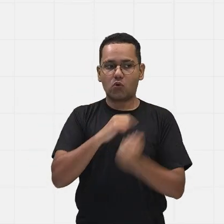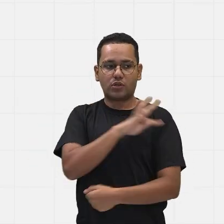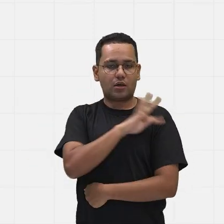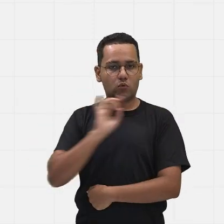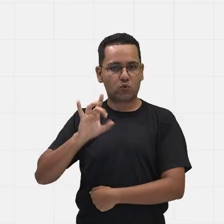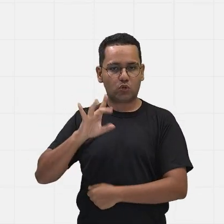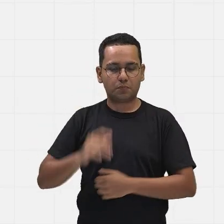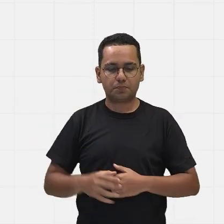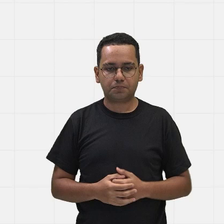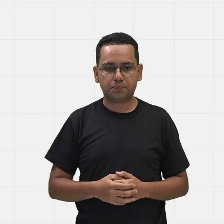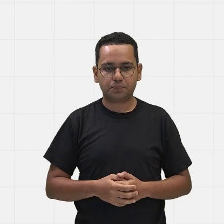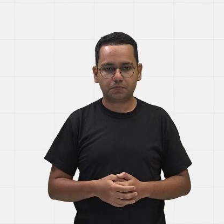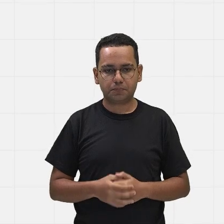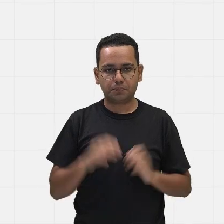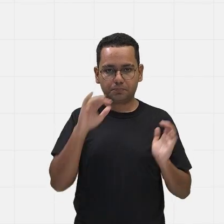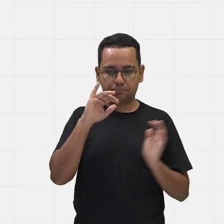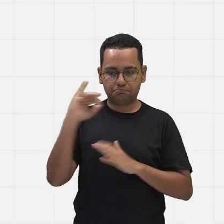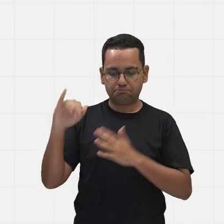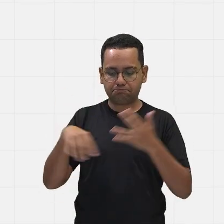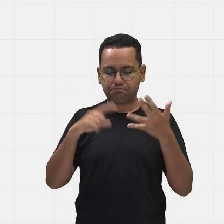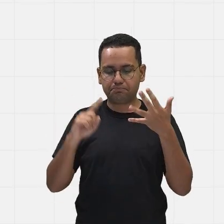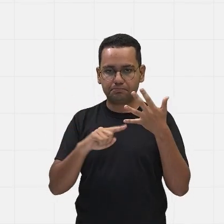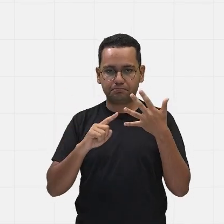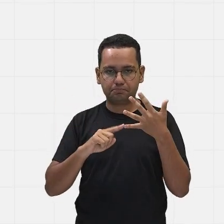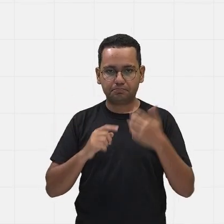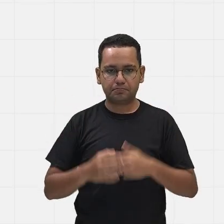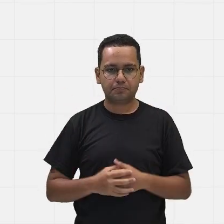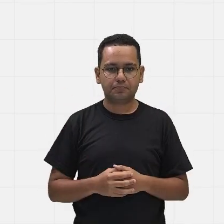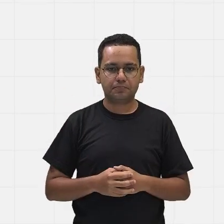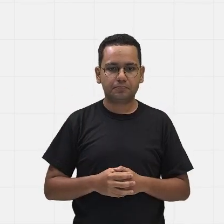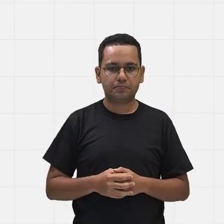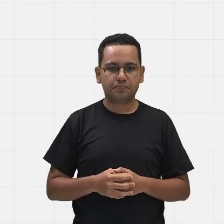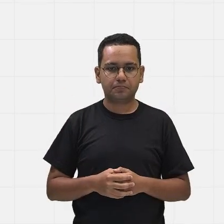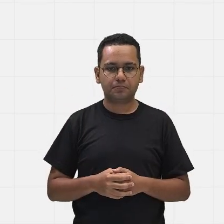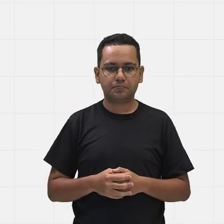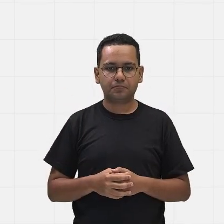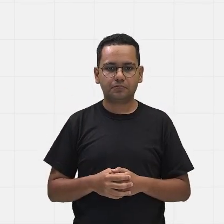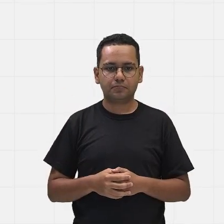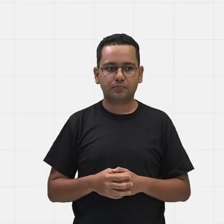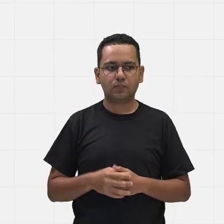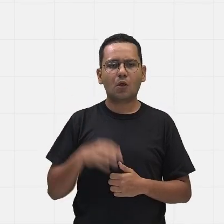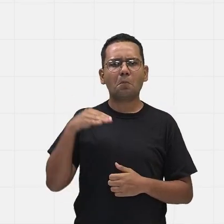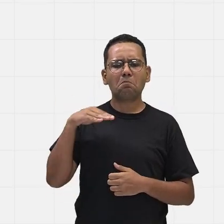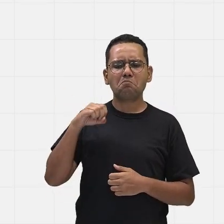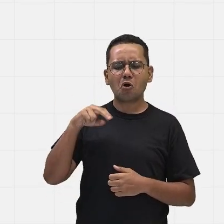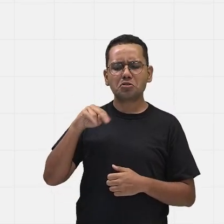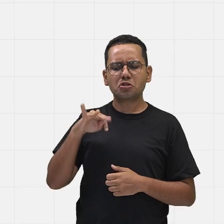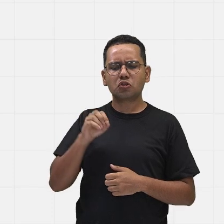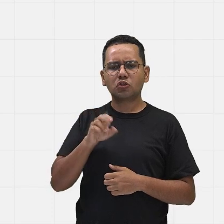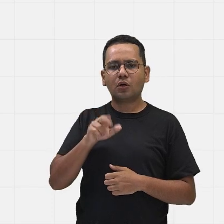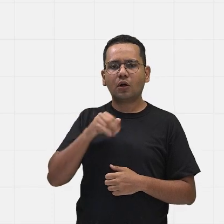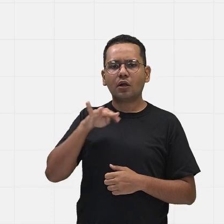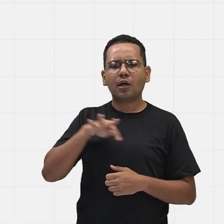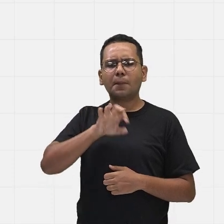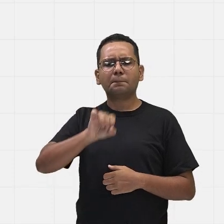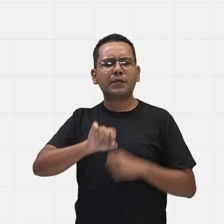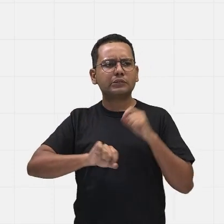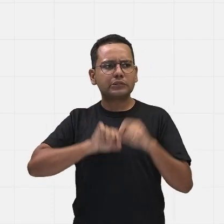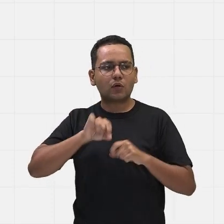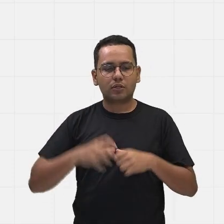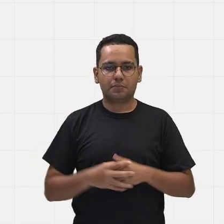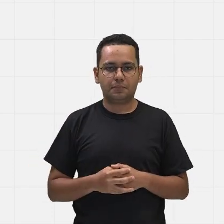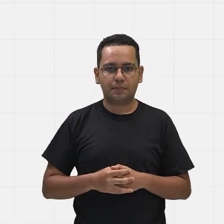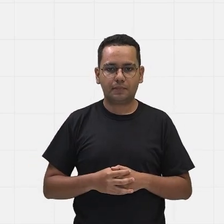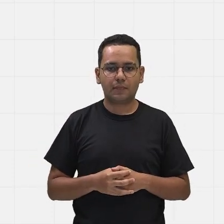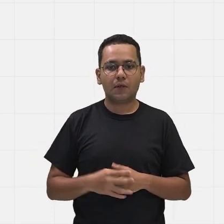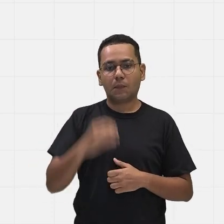o monitoramento. O monitoramento é a pessoa que é responsável por monitorar a qualidade do sinal da